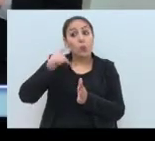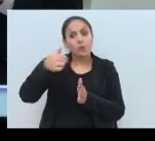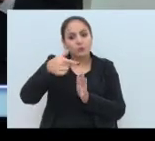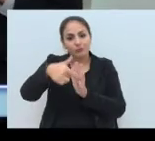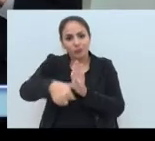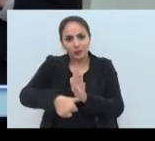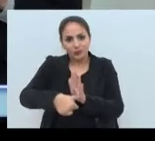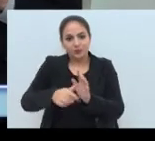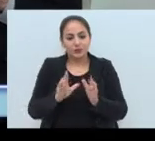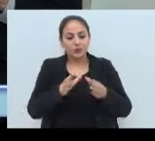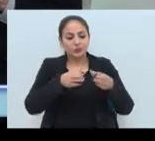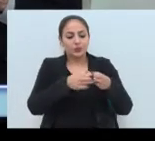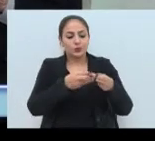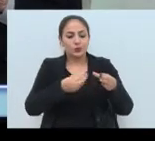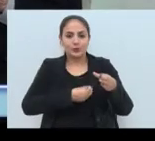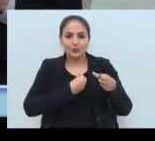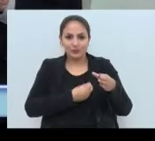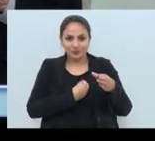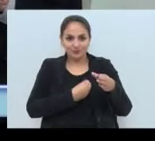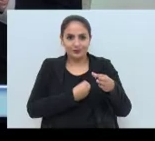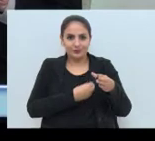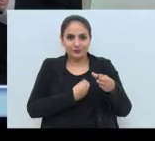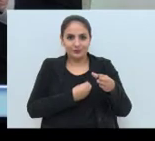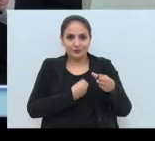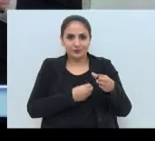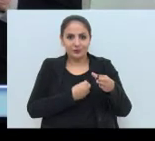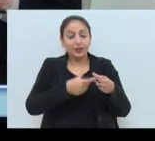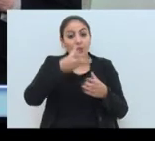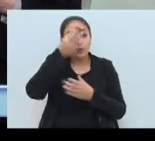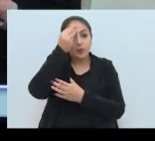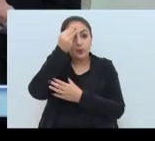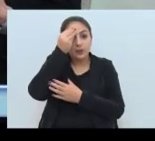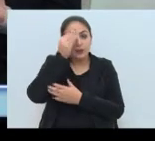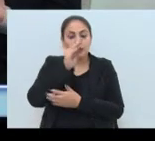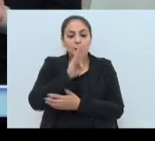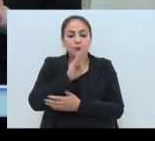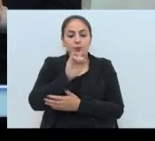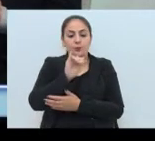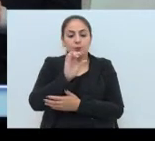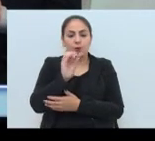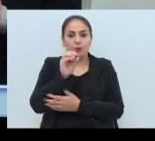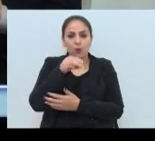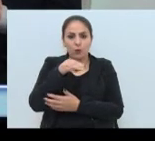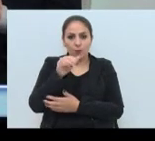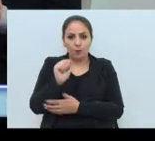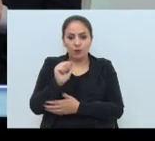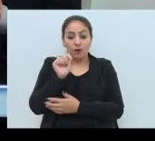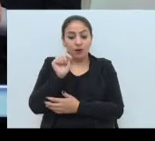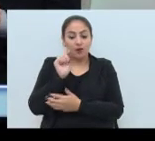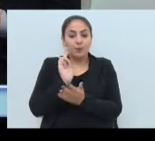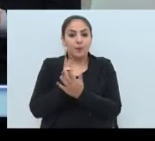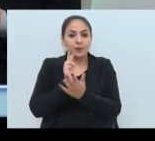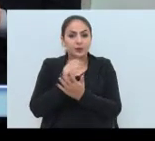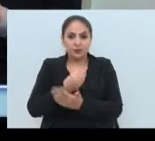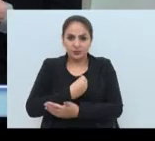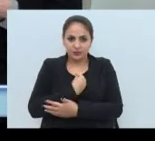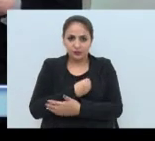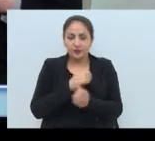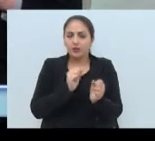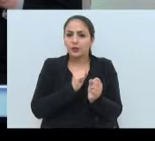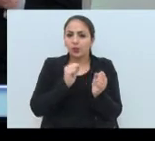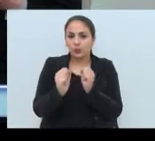Então, nesse conjunto de vida, que se entende, portanto, o bioma, e que para que ele mantenha a